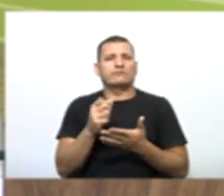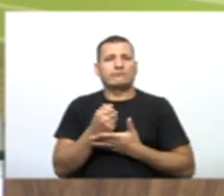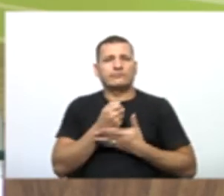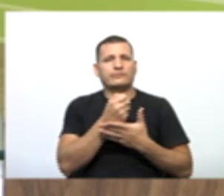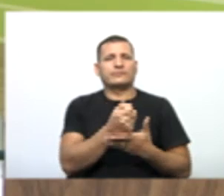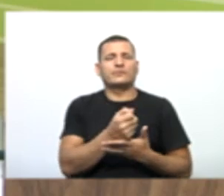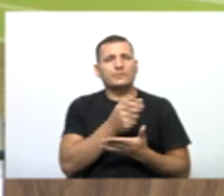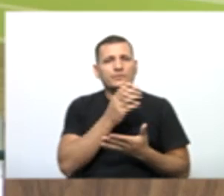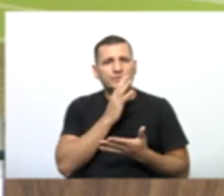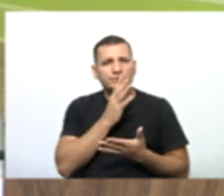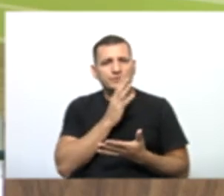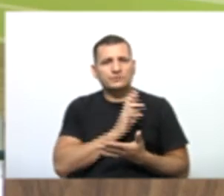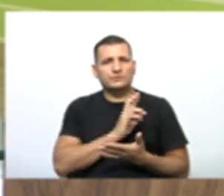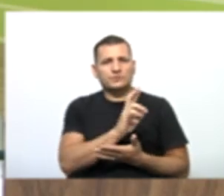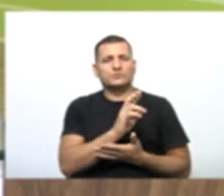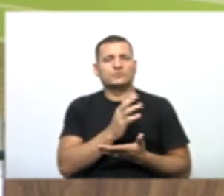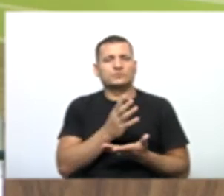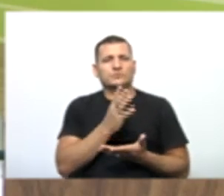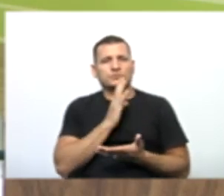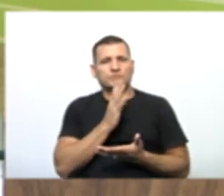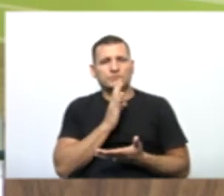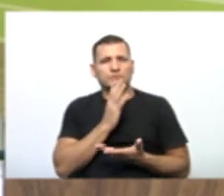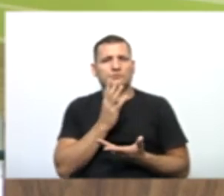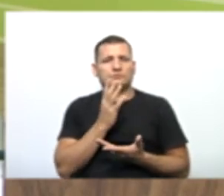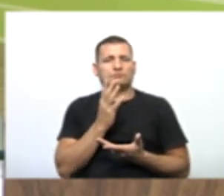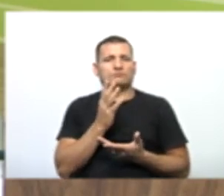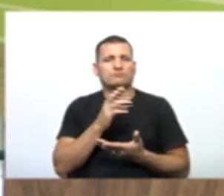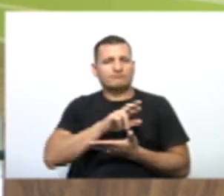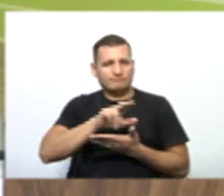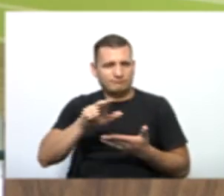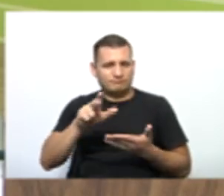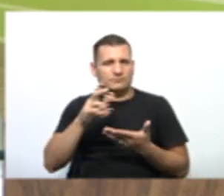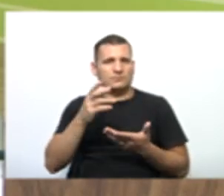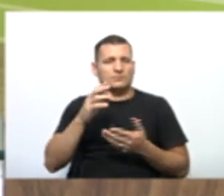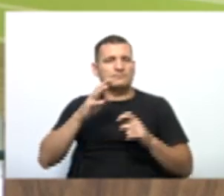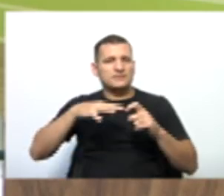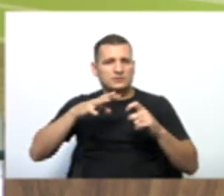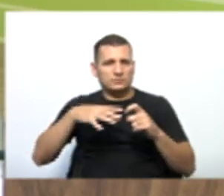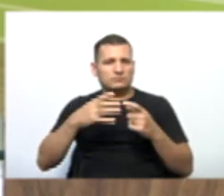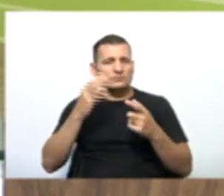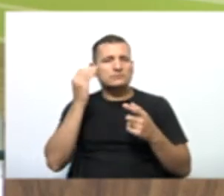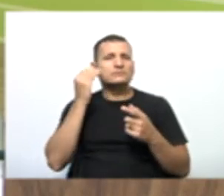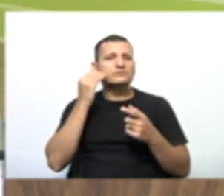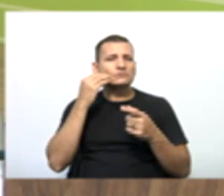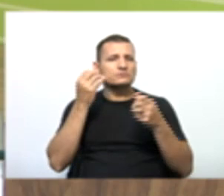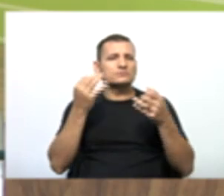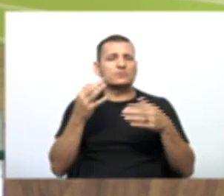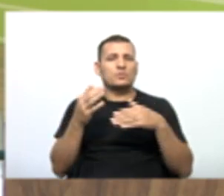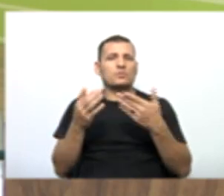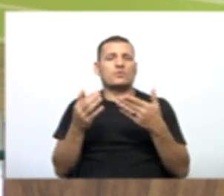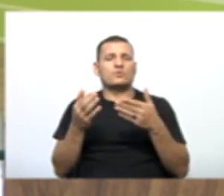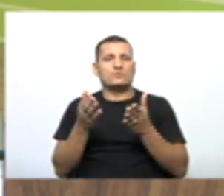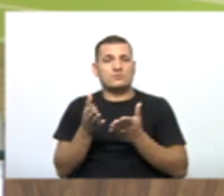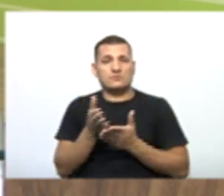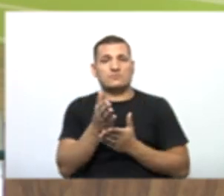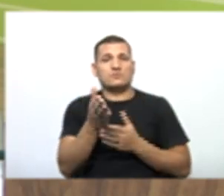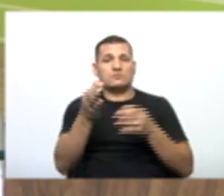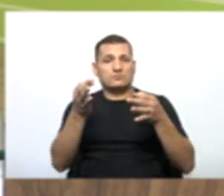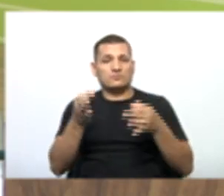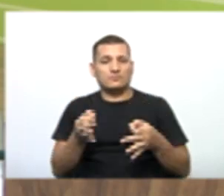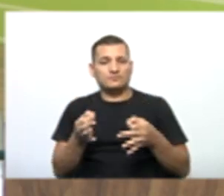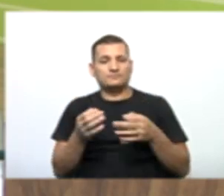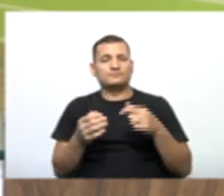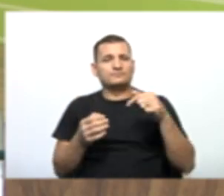conhecimento religioso, por exemplo, para tentar explicar justamente qual caminho eu deveria seguir. E aqui, quando a gente está falando da